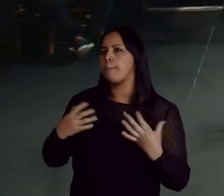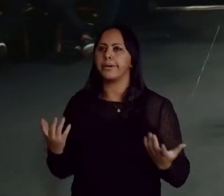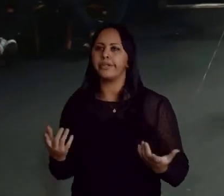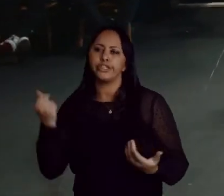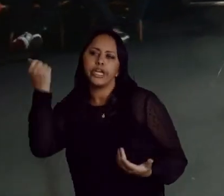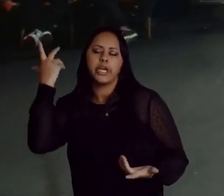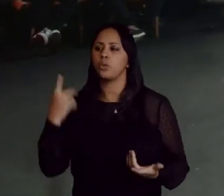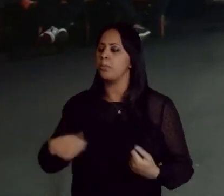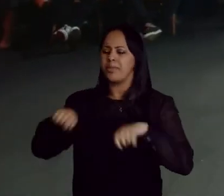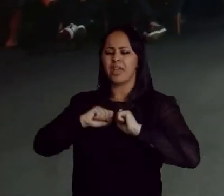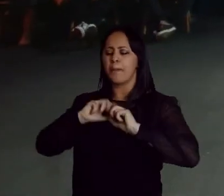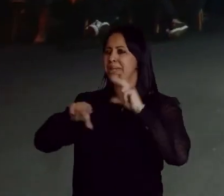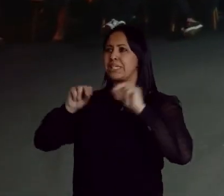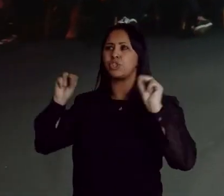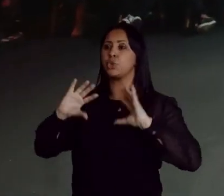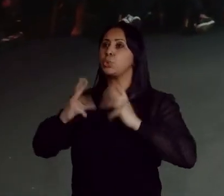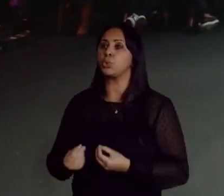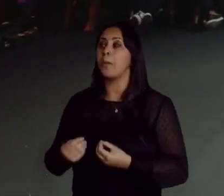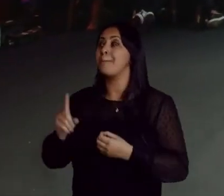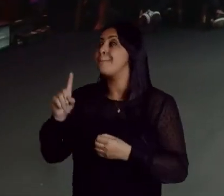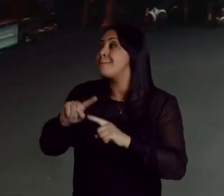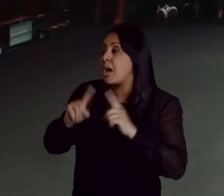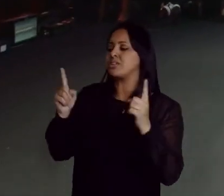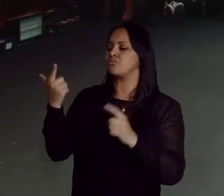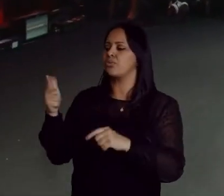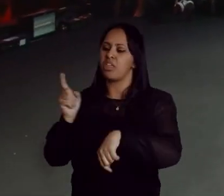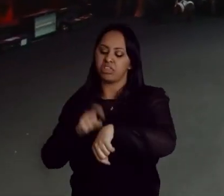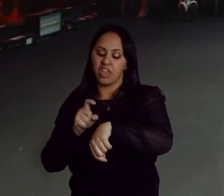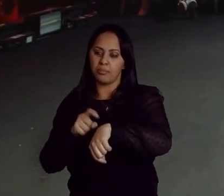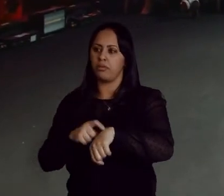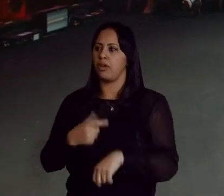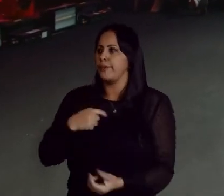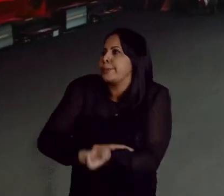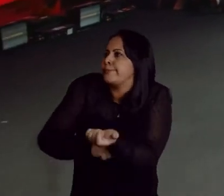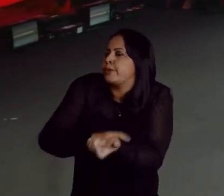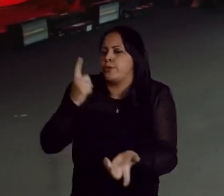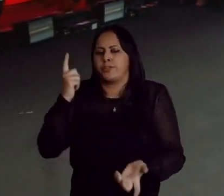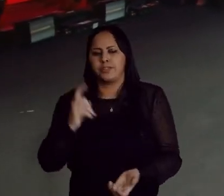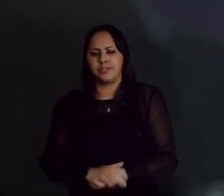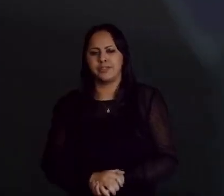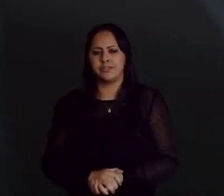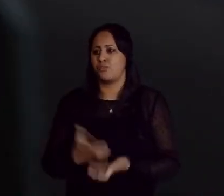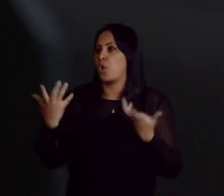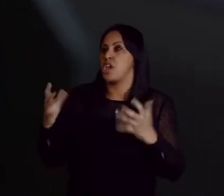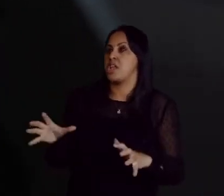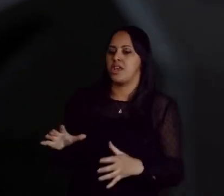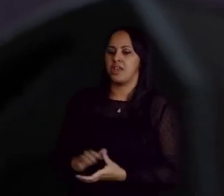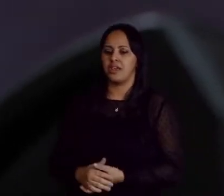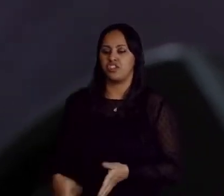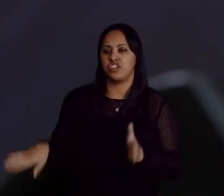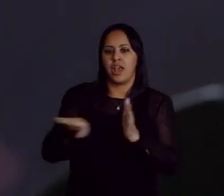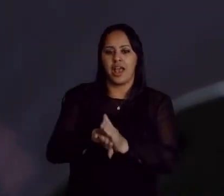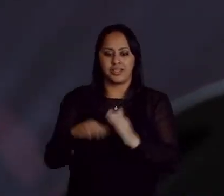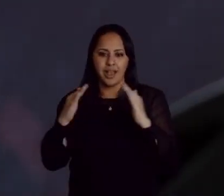me dá dinheiro, blá, blá, blá, blá, me dá tudo, tudo, tudo, mas não me dá tempo. Eu fico nervosa com ele, não, não, eu não queria isso, eu queria só que ele chegasse